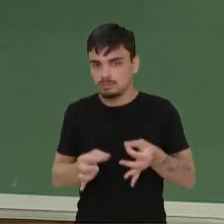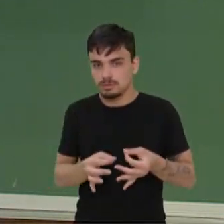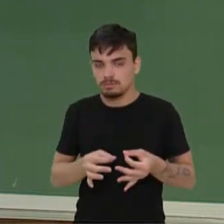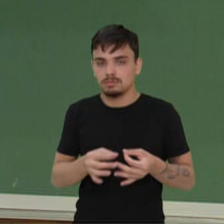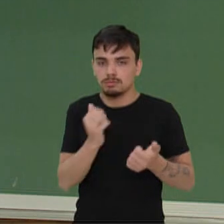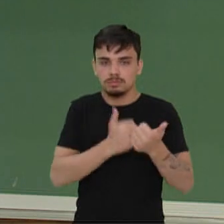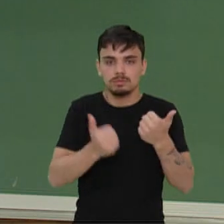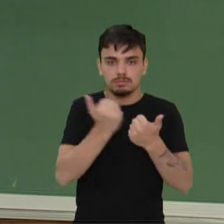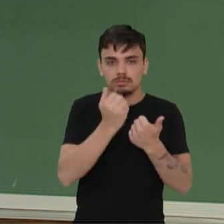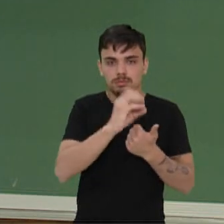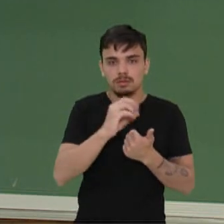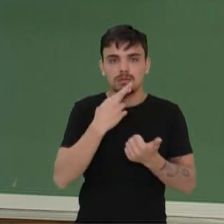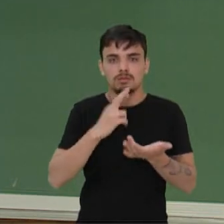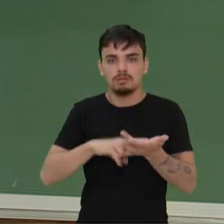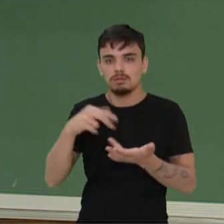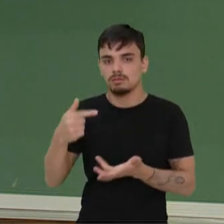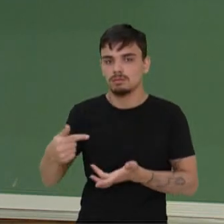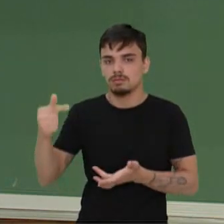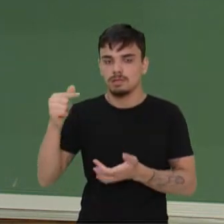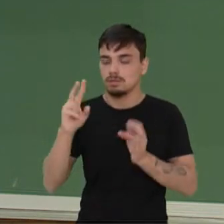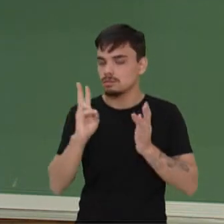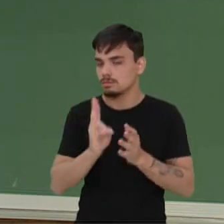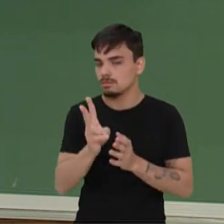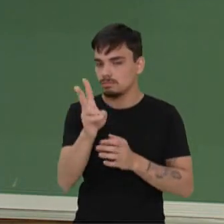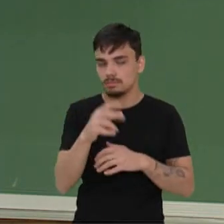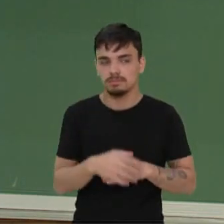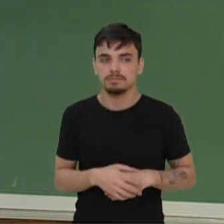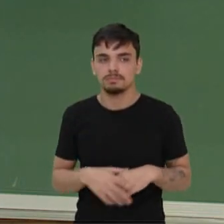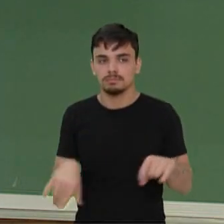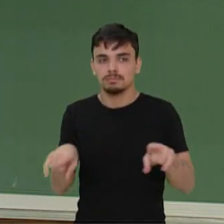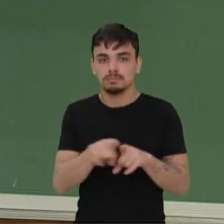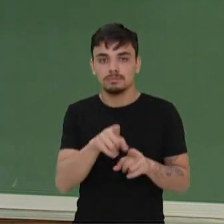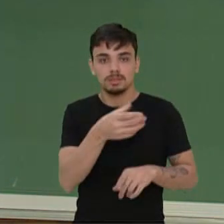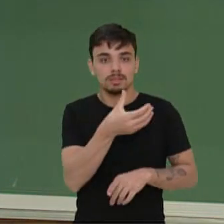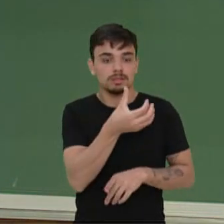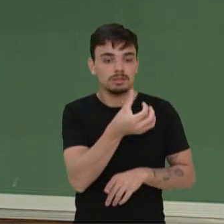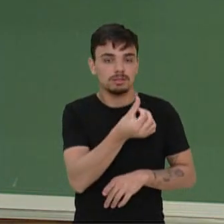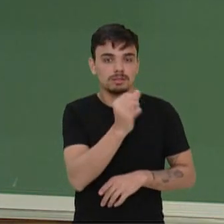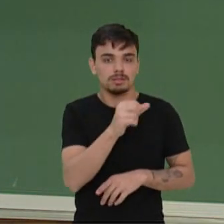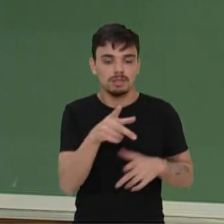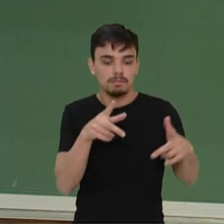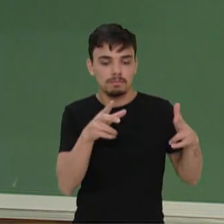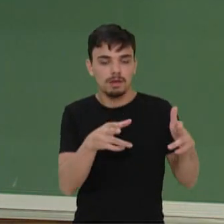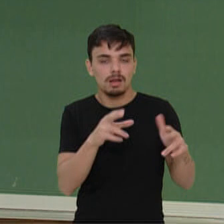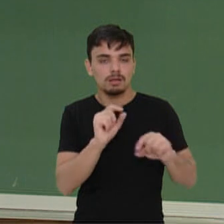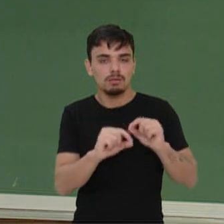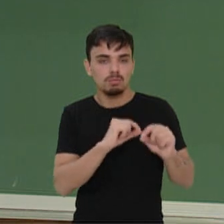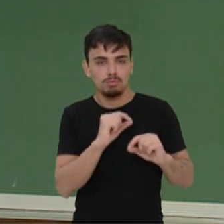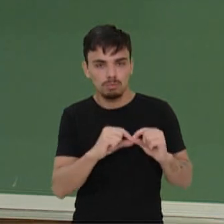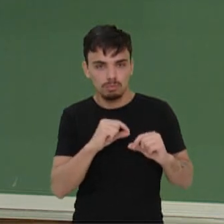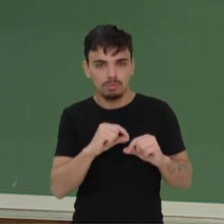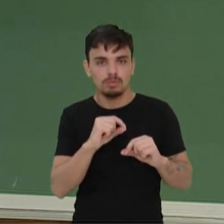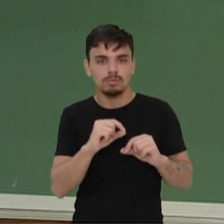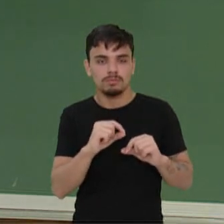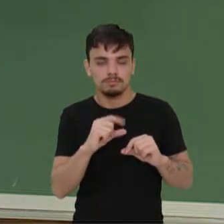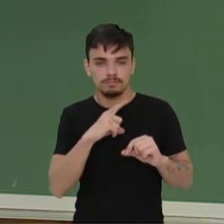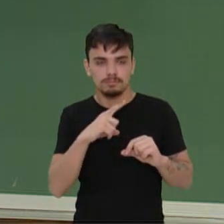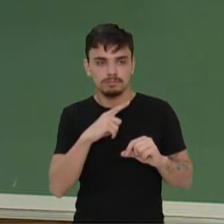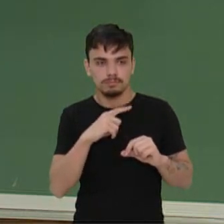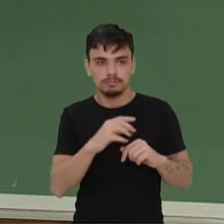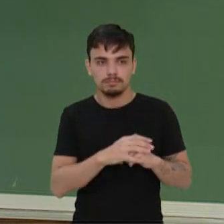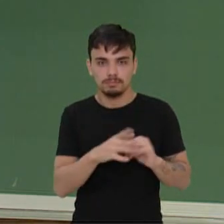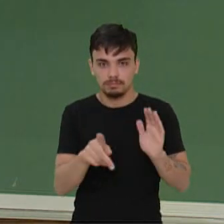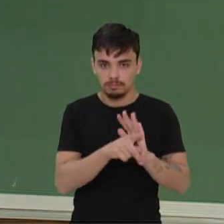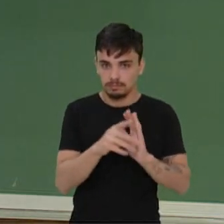zero, o resultado é 7, né? O y vai ser 7. Para o 6, que é o simétrico que a gente viu ali no quadro, né? O 6 é o simétrico